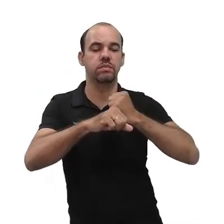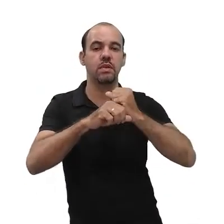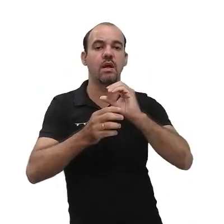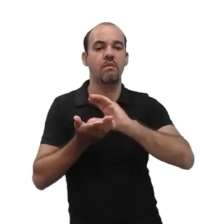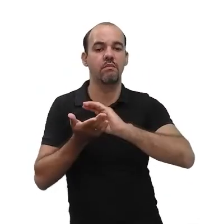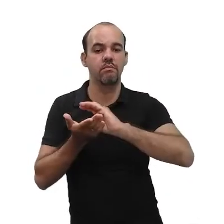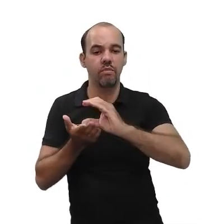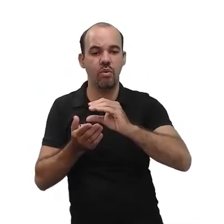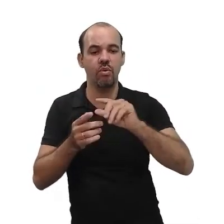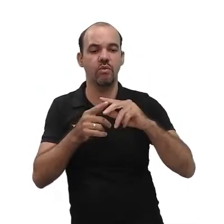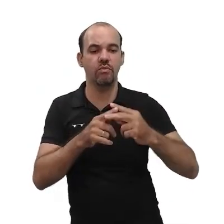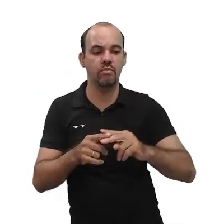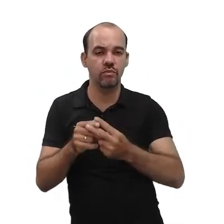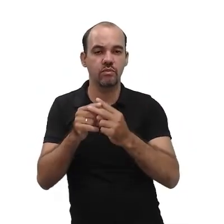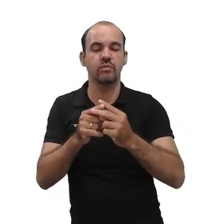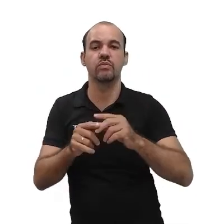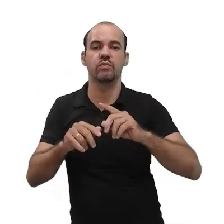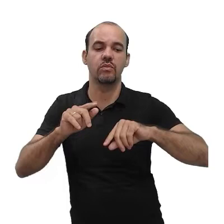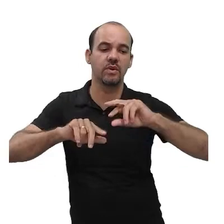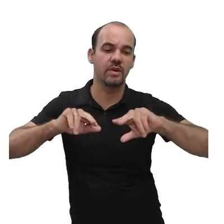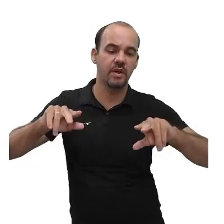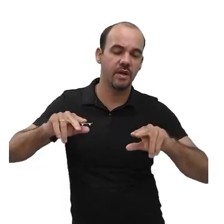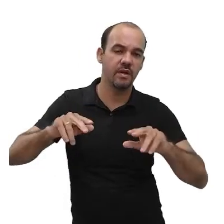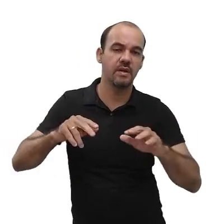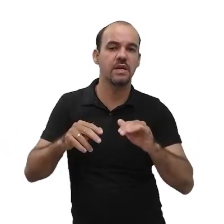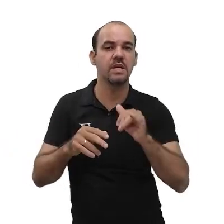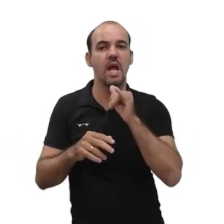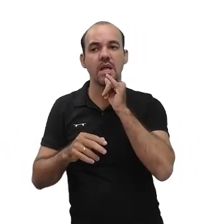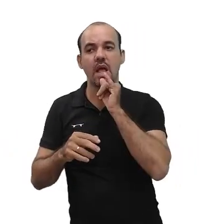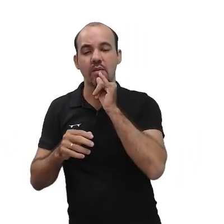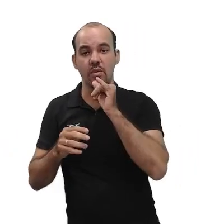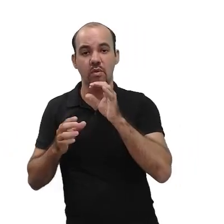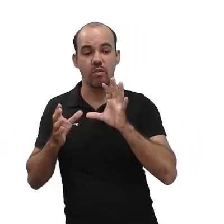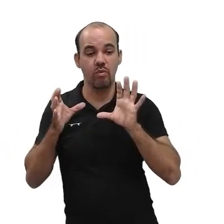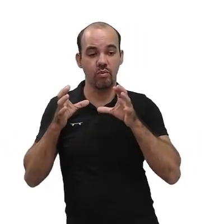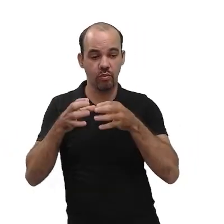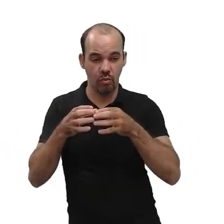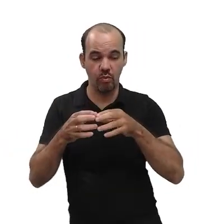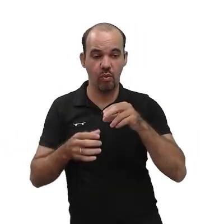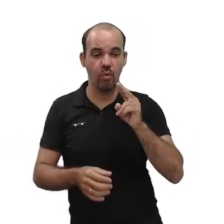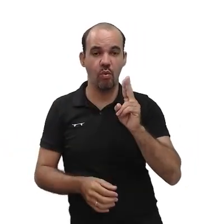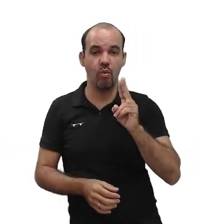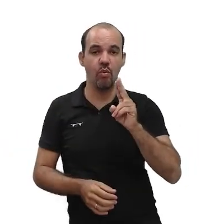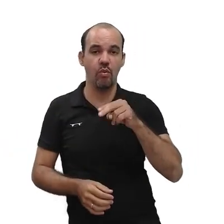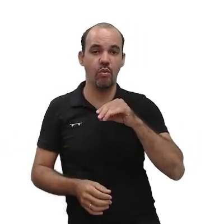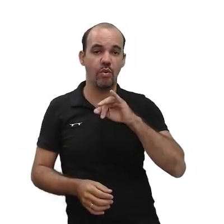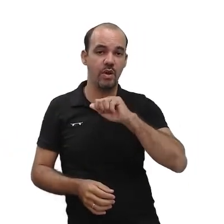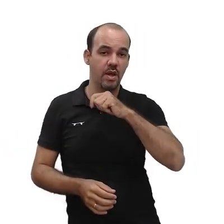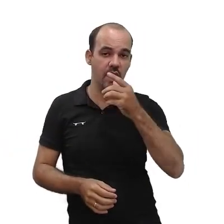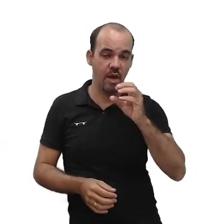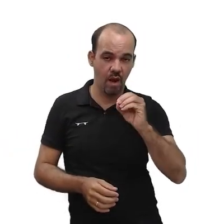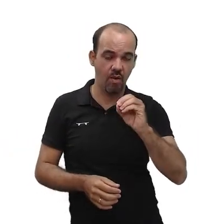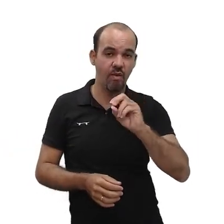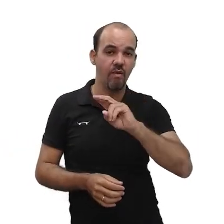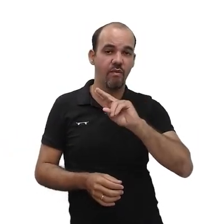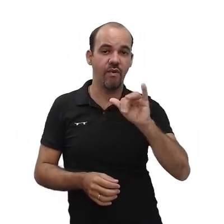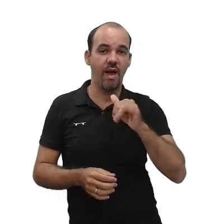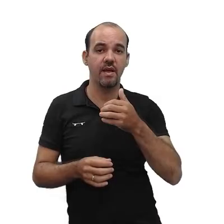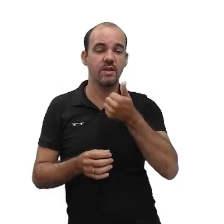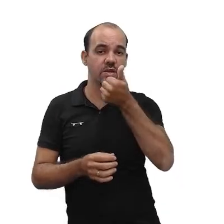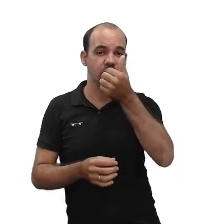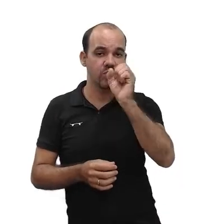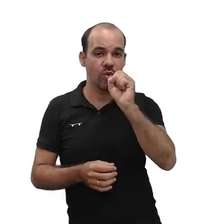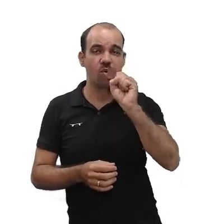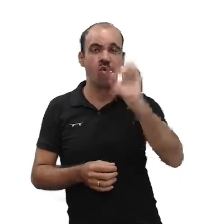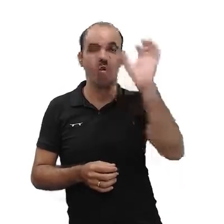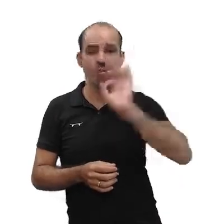de ensino. Então, por exemplo, a União aplicará anualmente nunca menos de 18%, né, dos